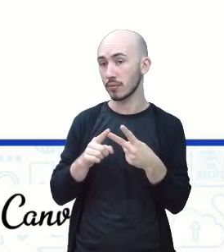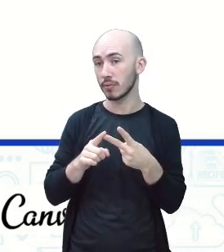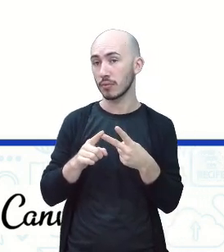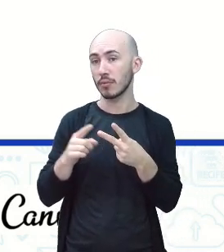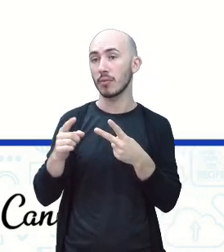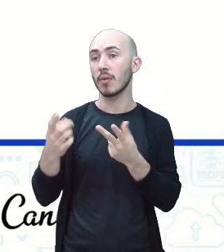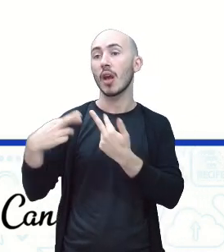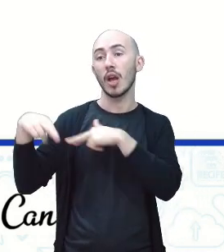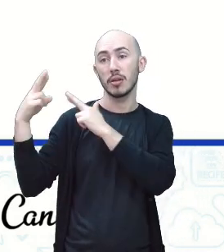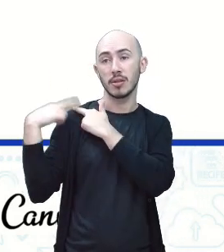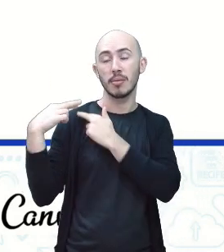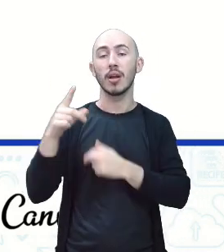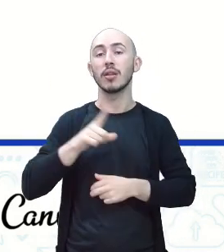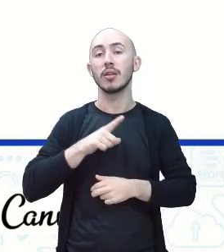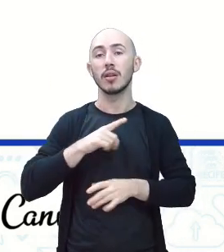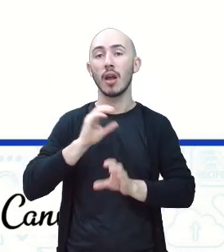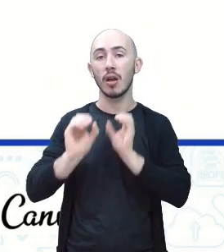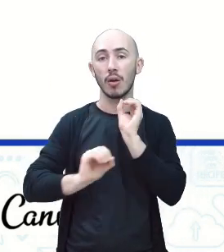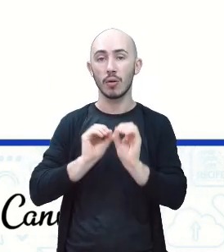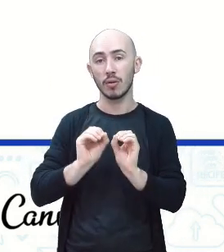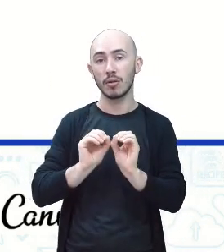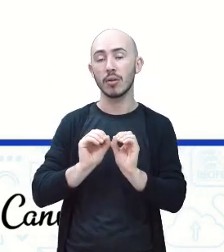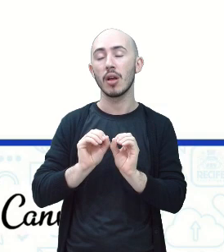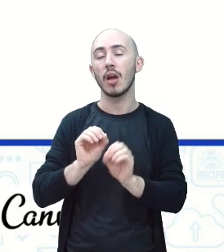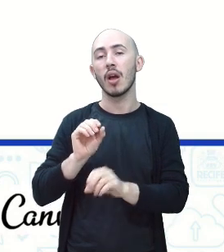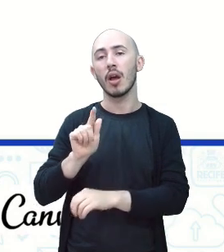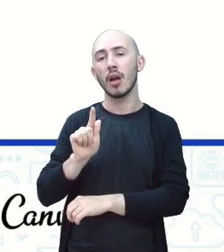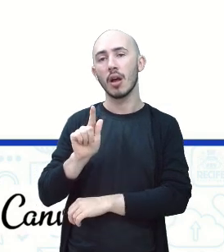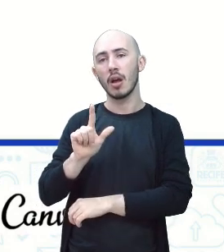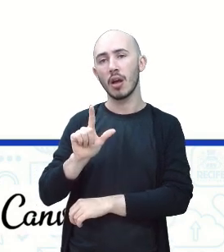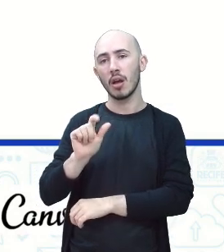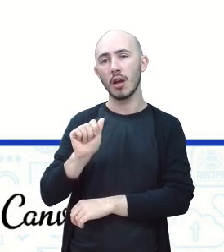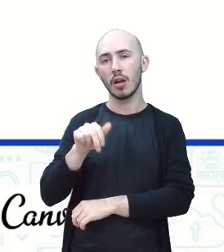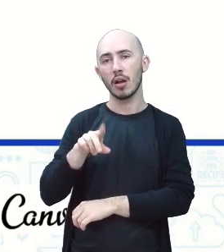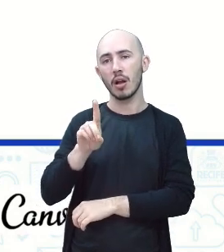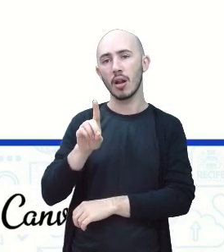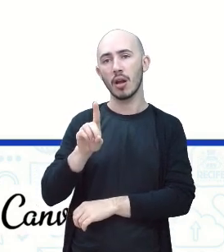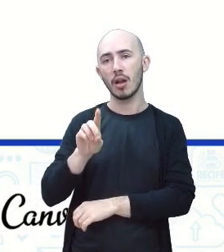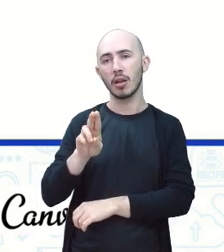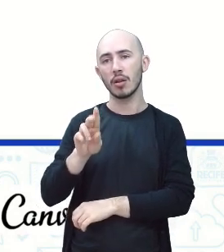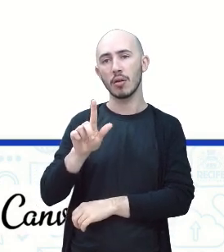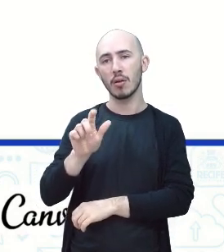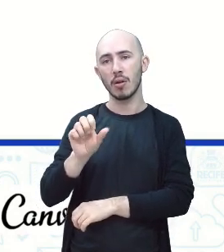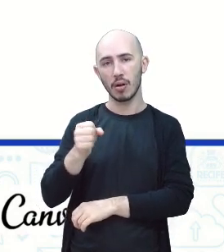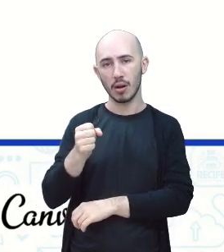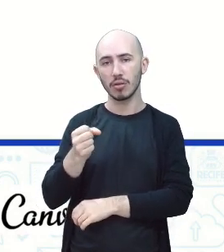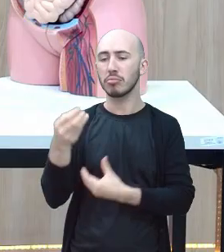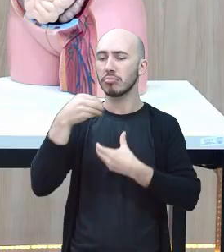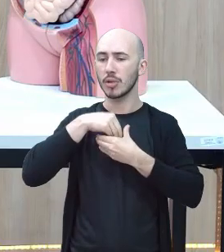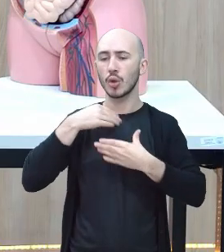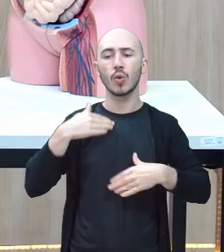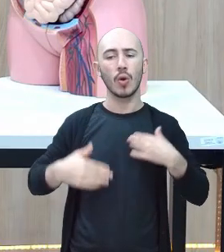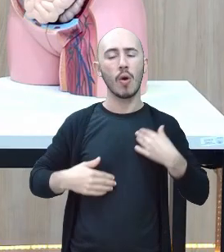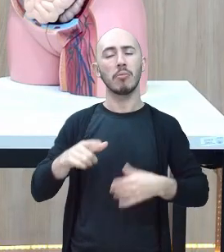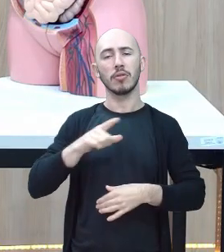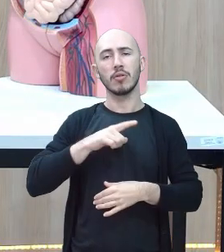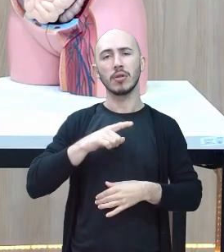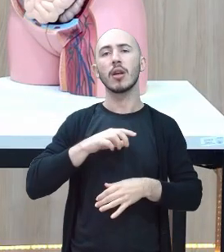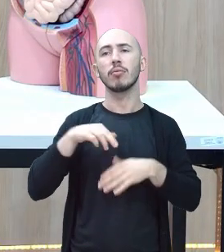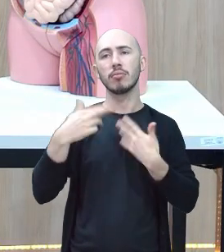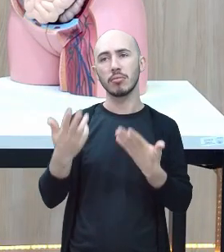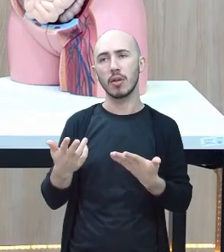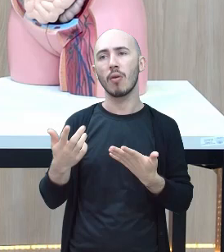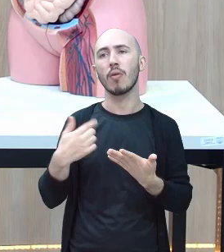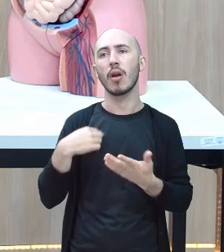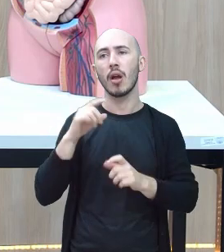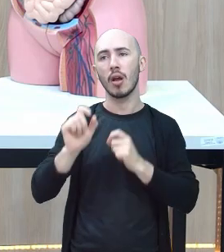responsável pelas glândulas do nosso corpo, as glândulas sudoríparas e outras glândulas que existem no nosso corpo. Então, é o